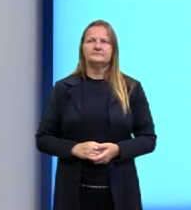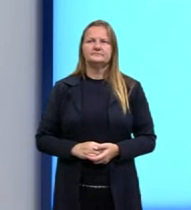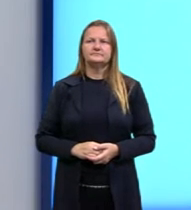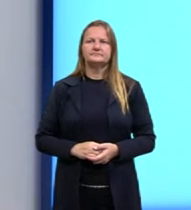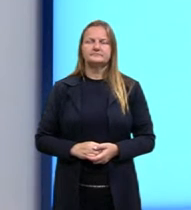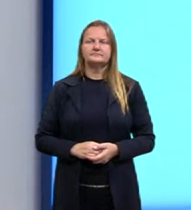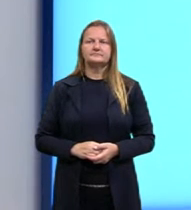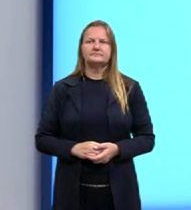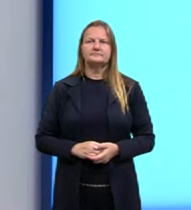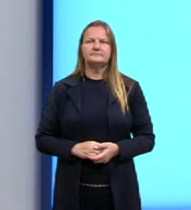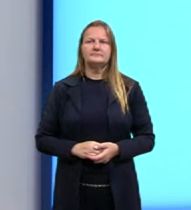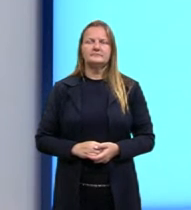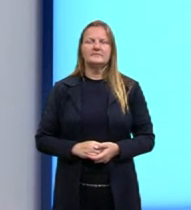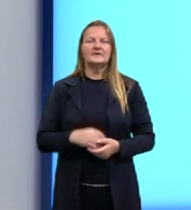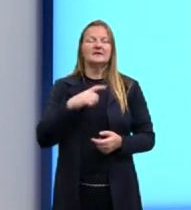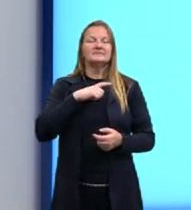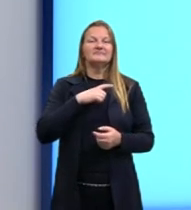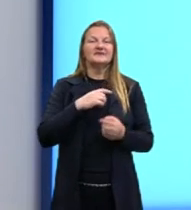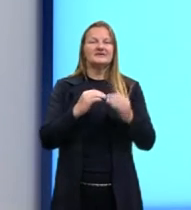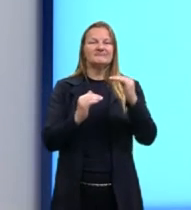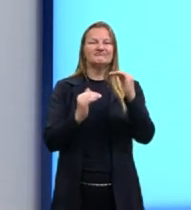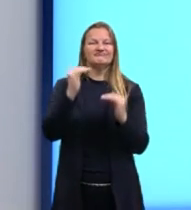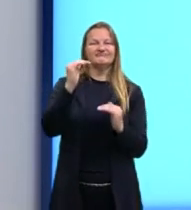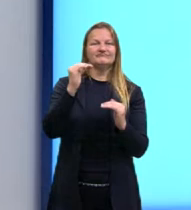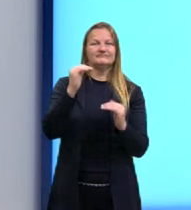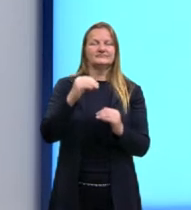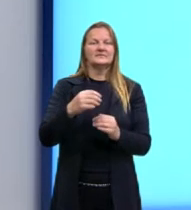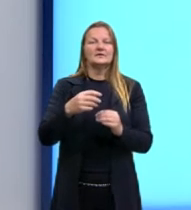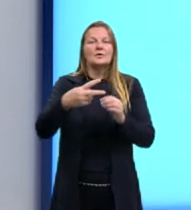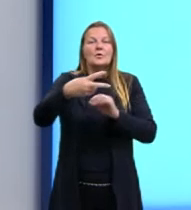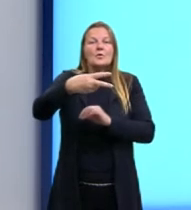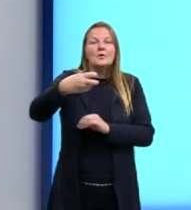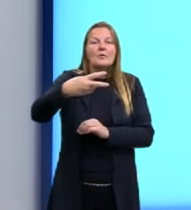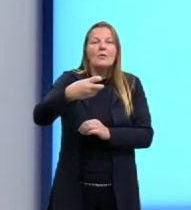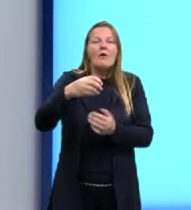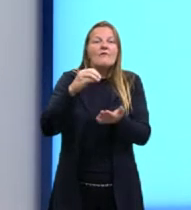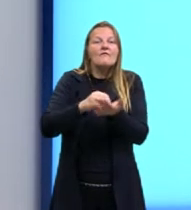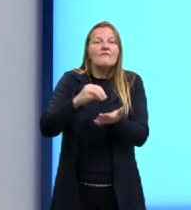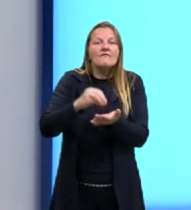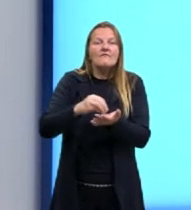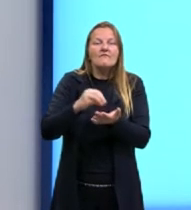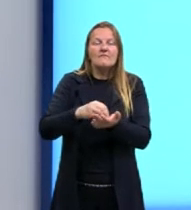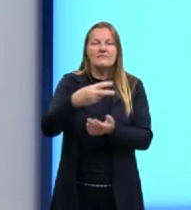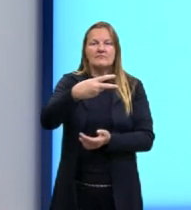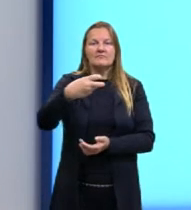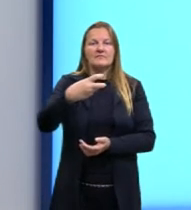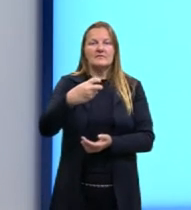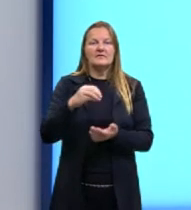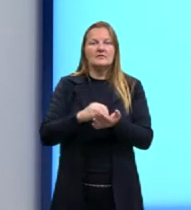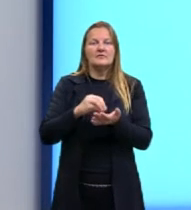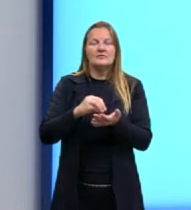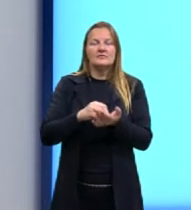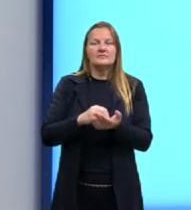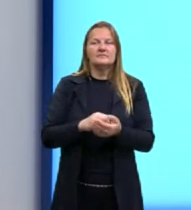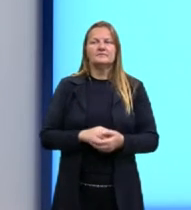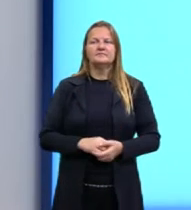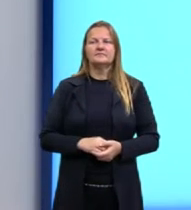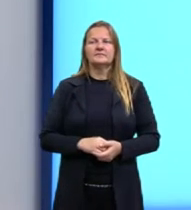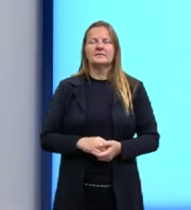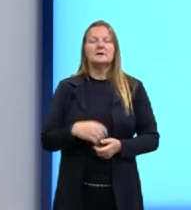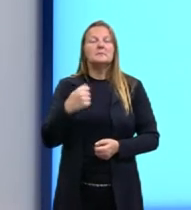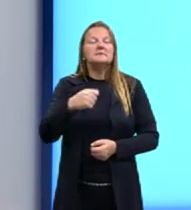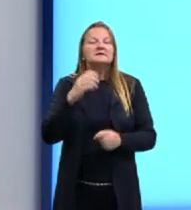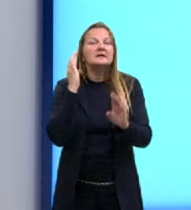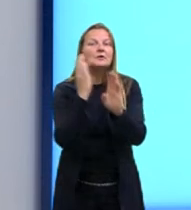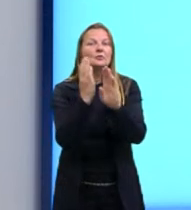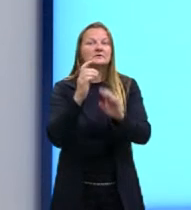uma desigualdade né Nós não temos o símbolo de igual mas como a gente busca chegar ali no x que